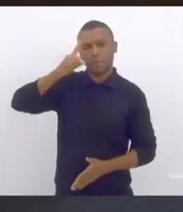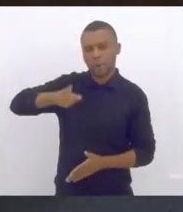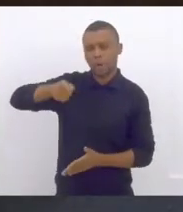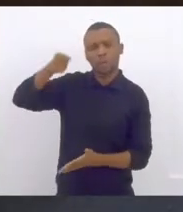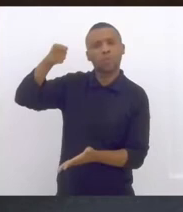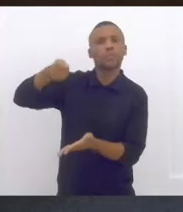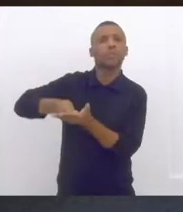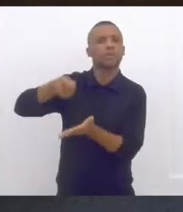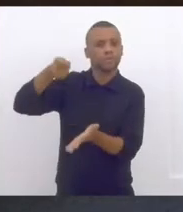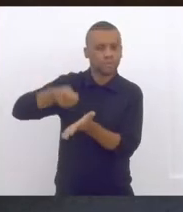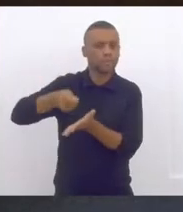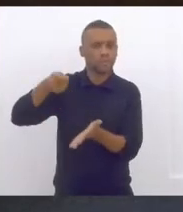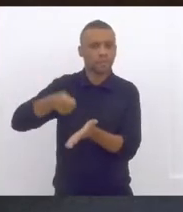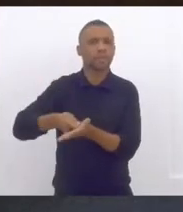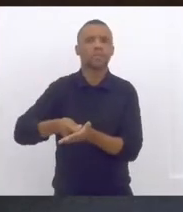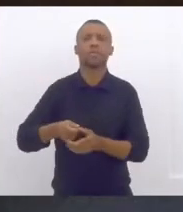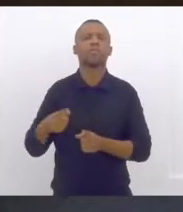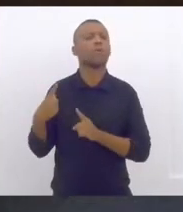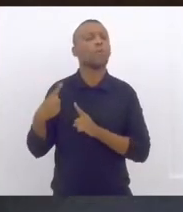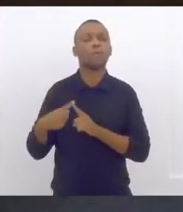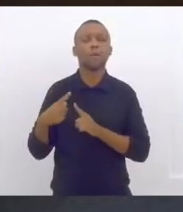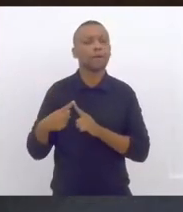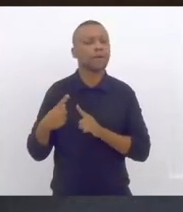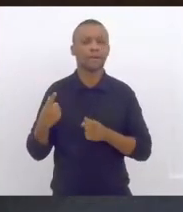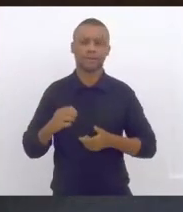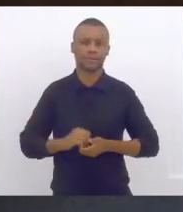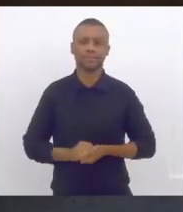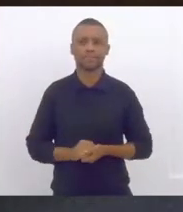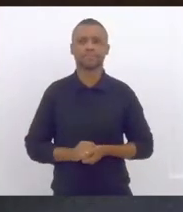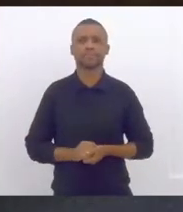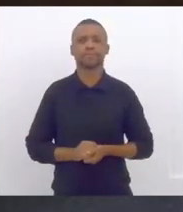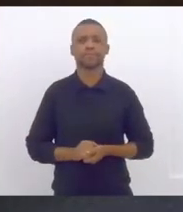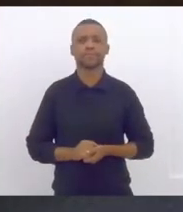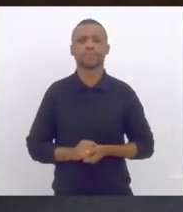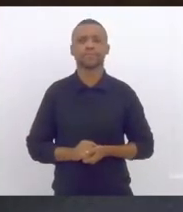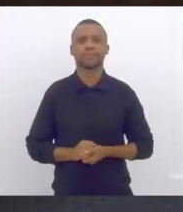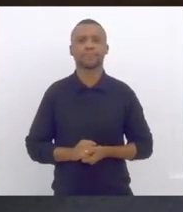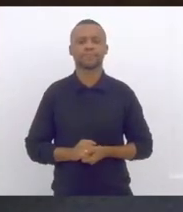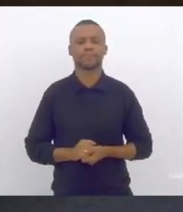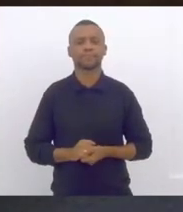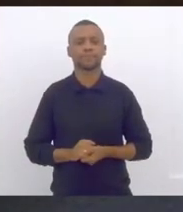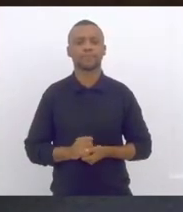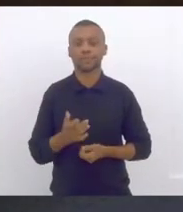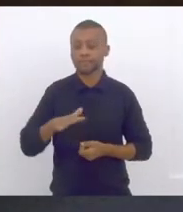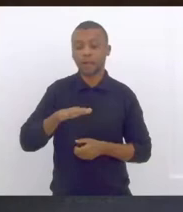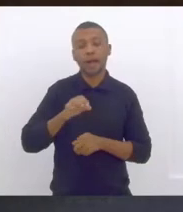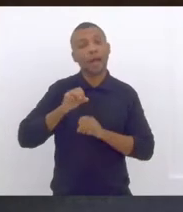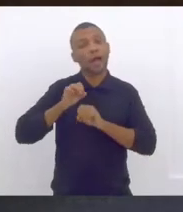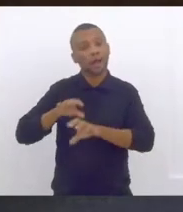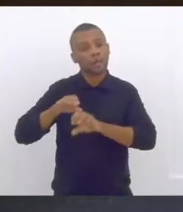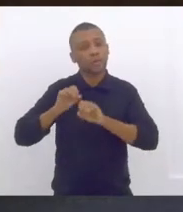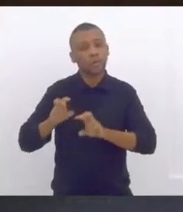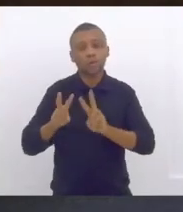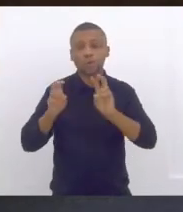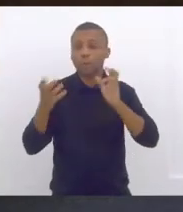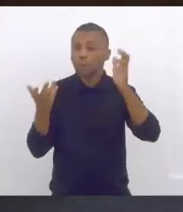determinativo. Por quê? Por quê? A educação